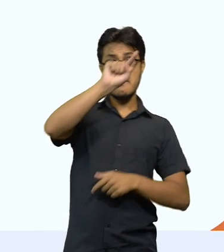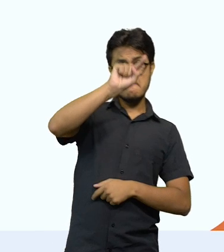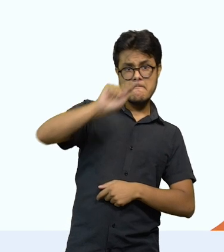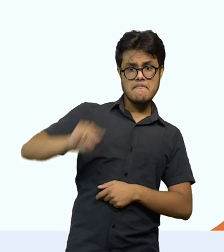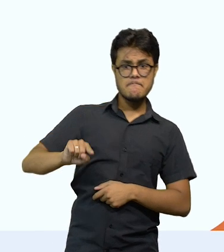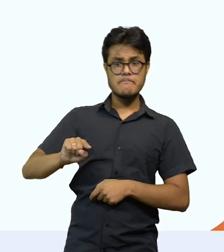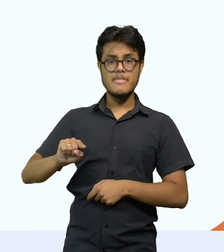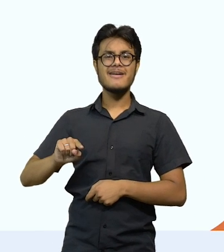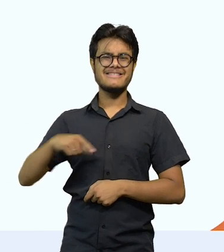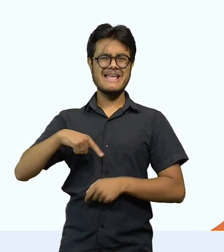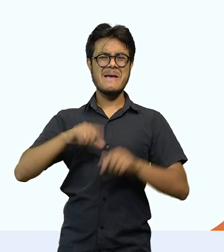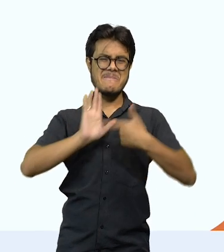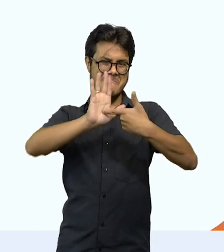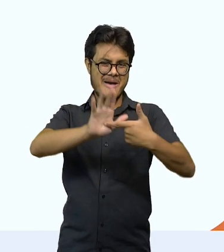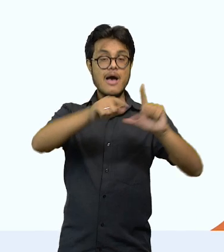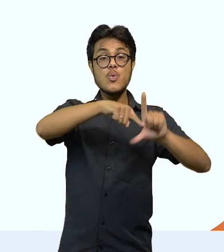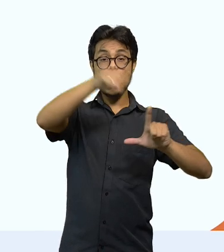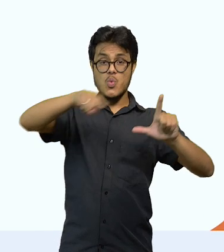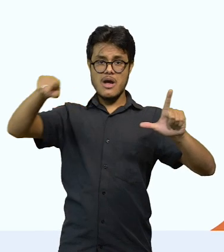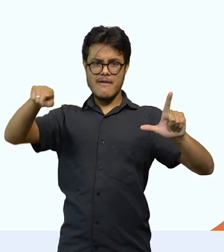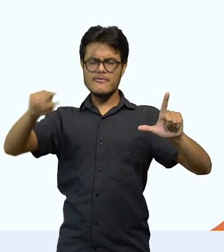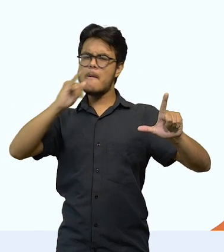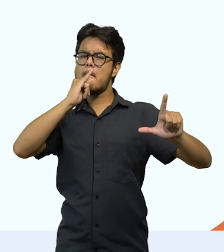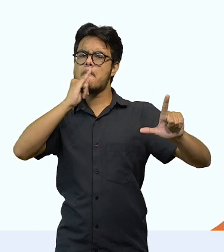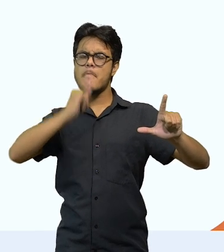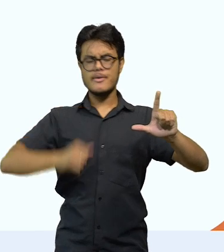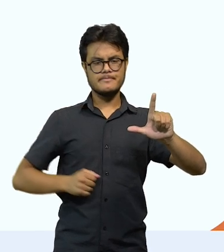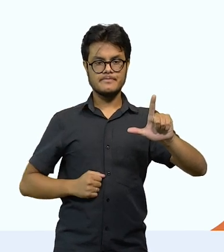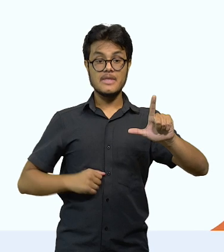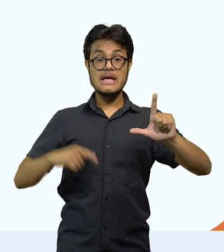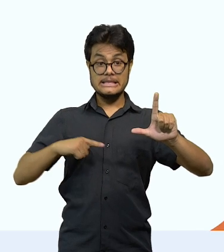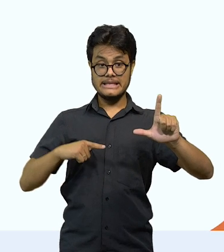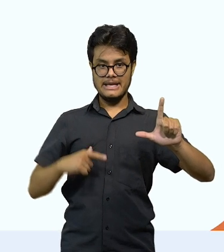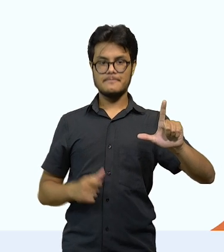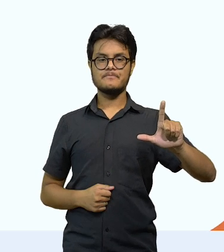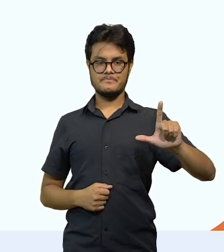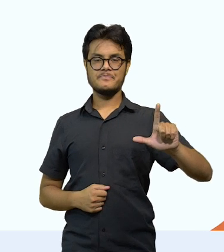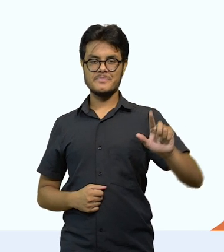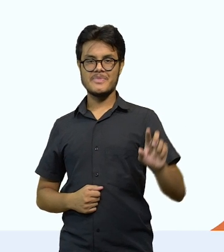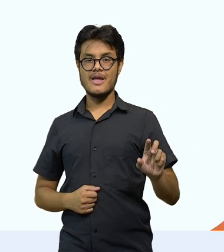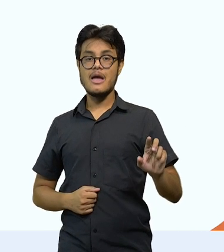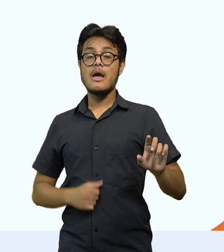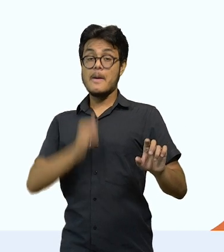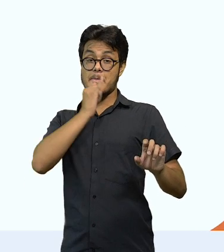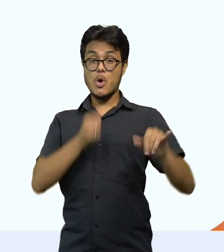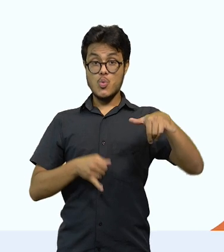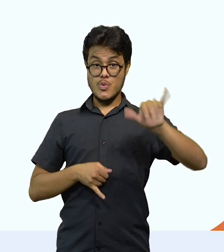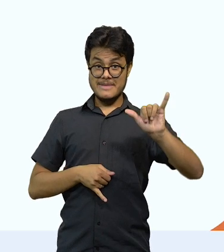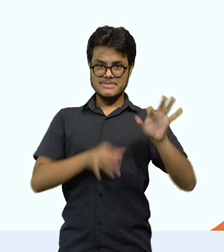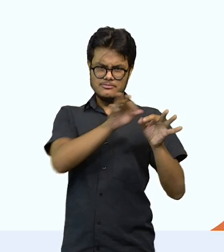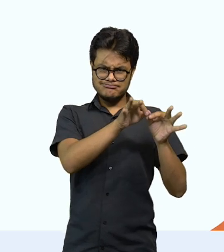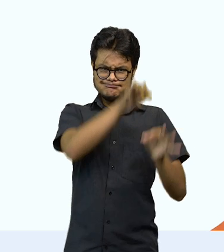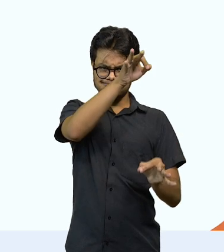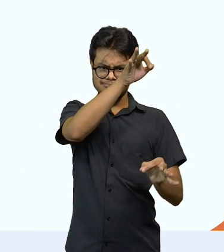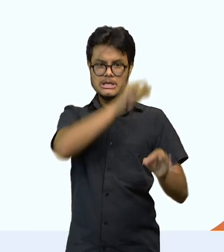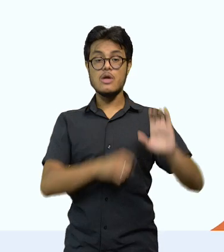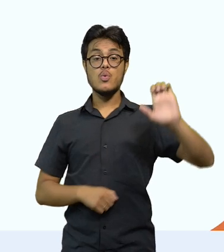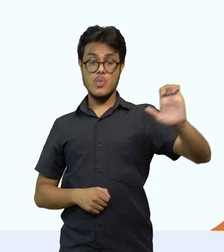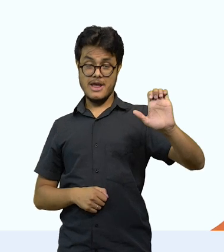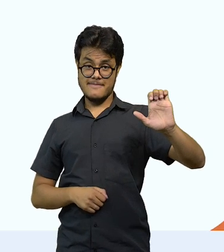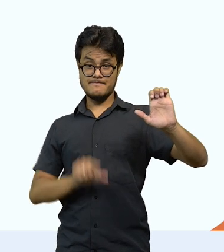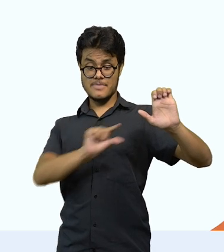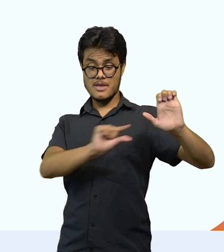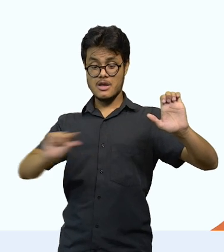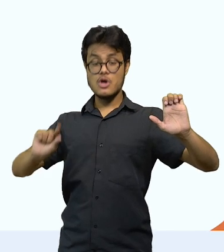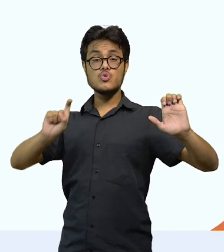nosso gerador. Eu tenho aqui uma diferença de potencial no eixo Y e uma corrente no